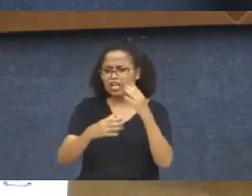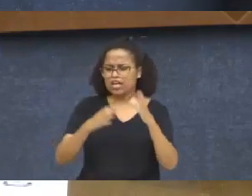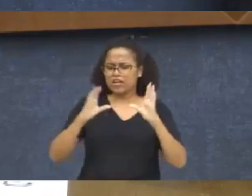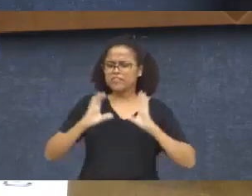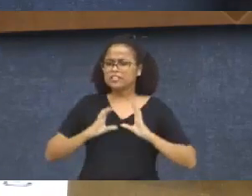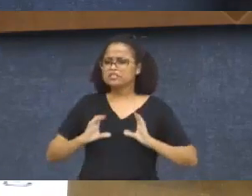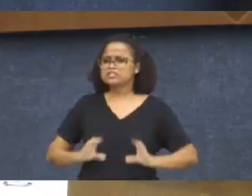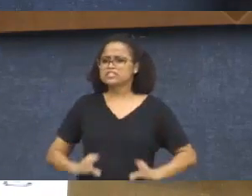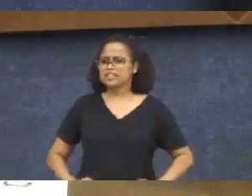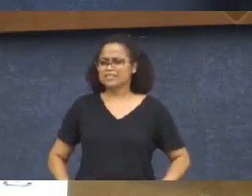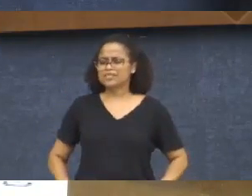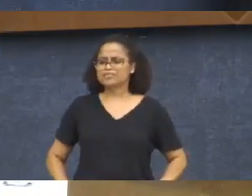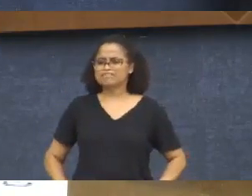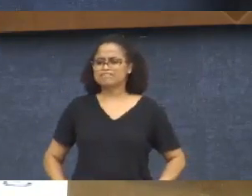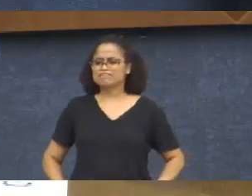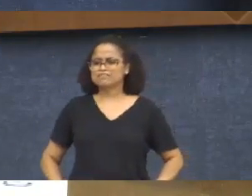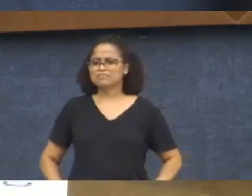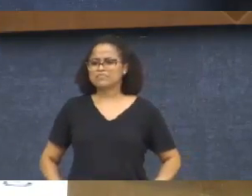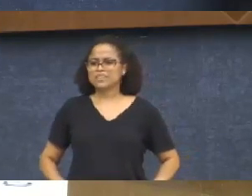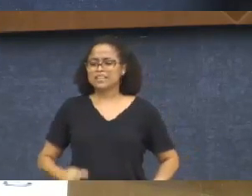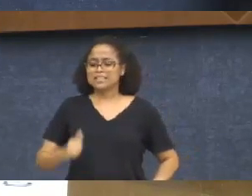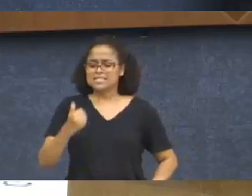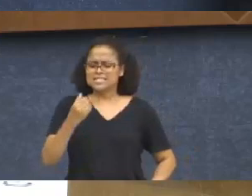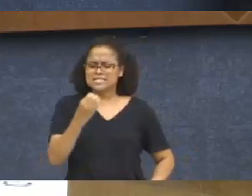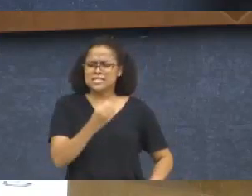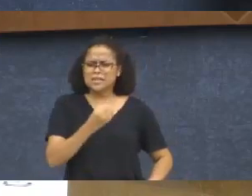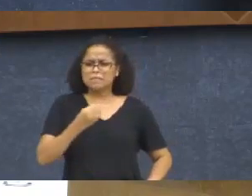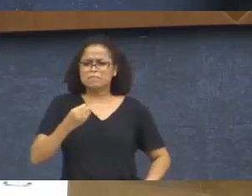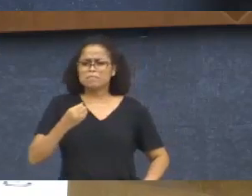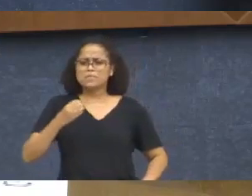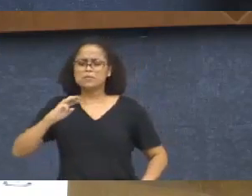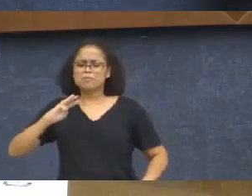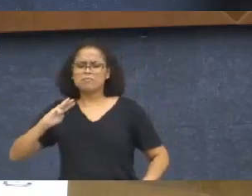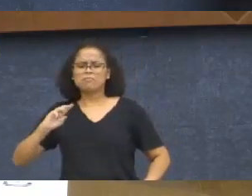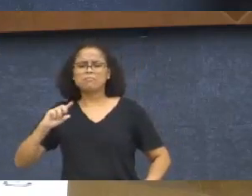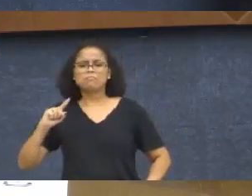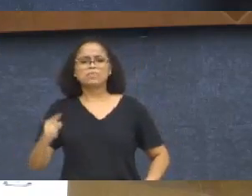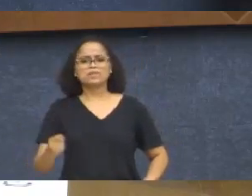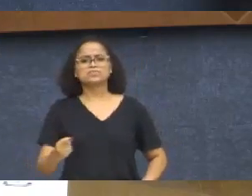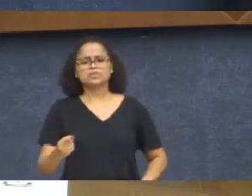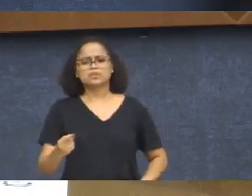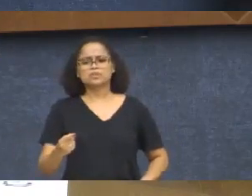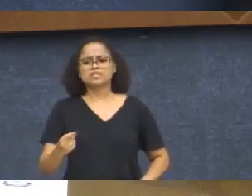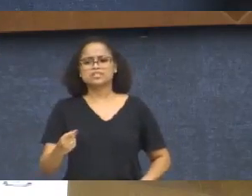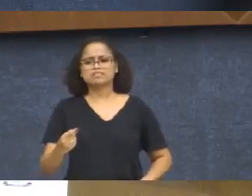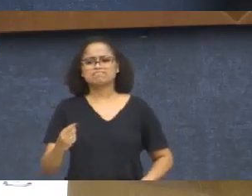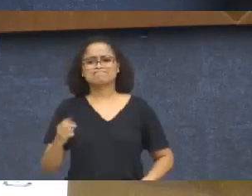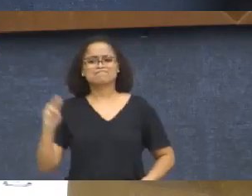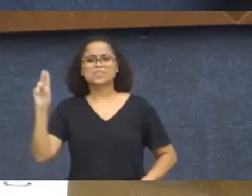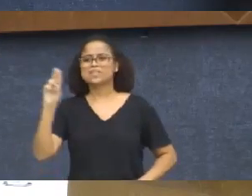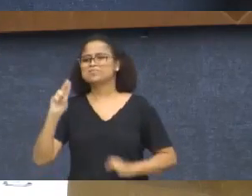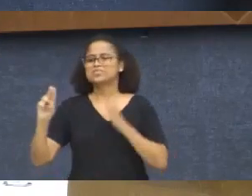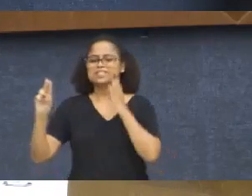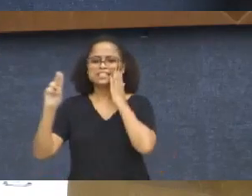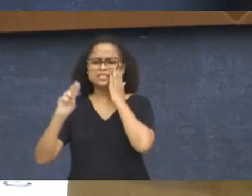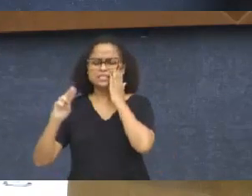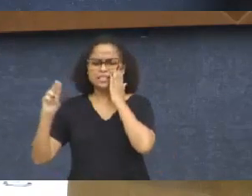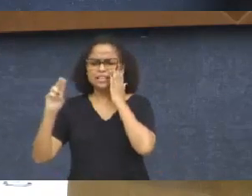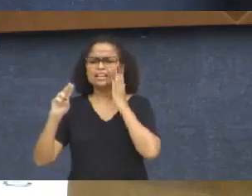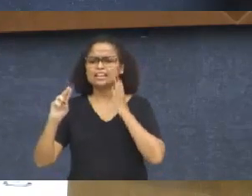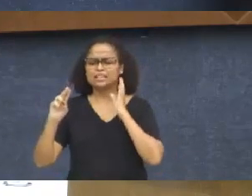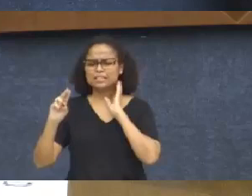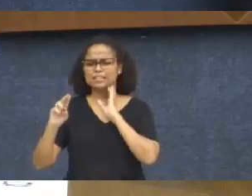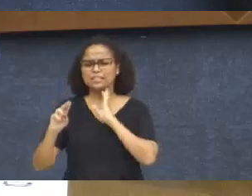durante o carnaval, mais de 100 mil pessoas deixaram de utilizar o metrô para se divertir, para